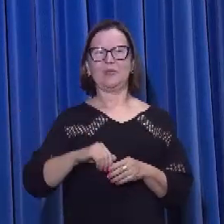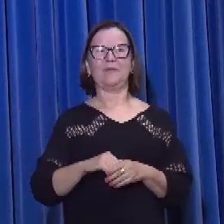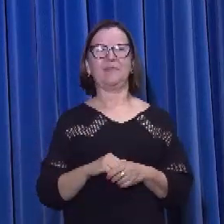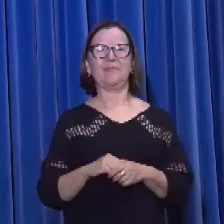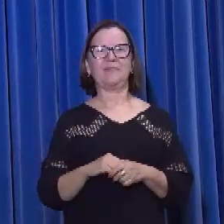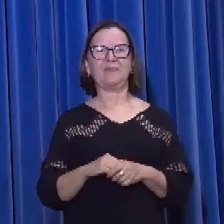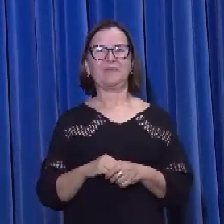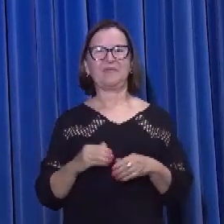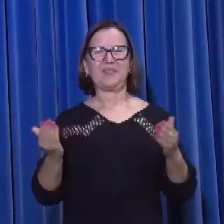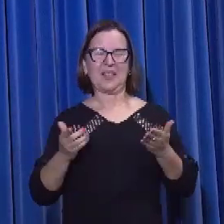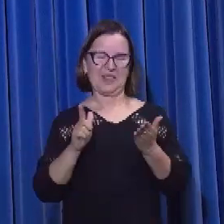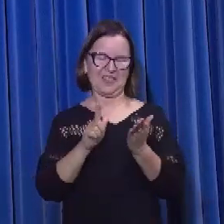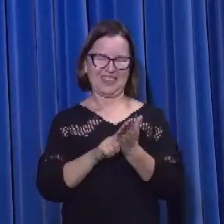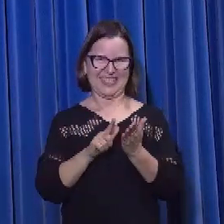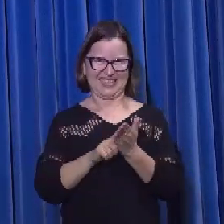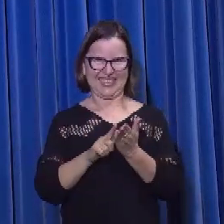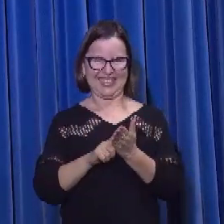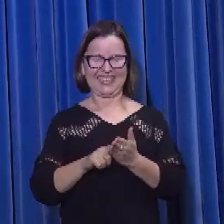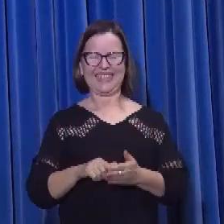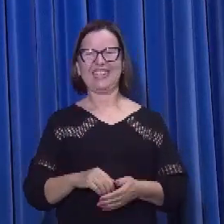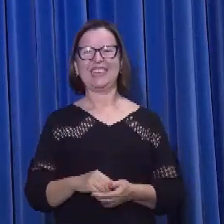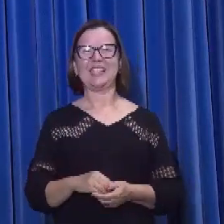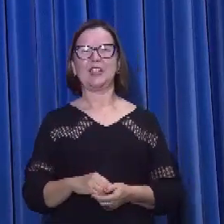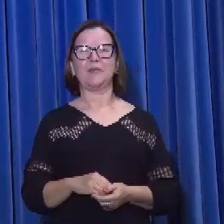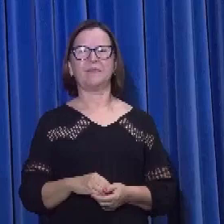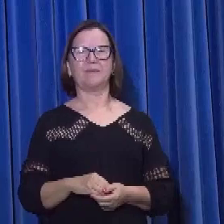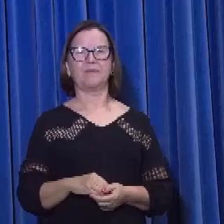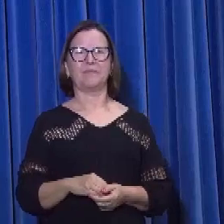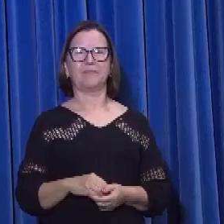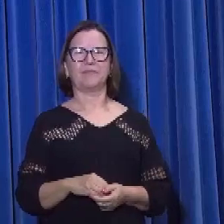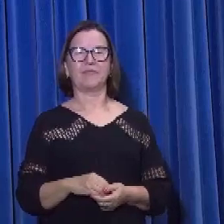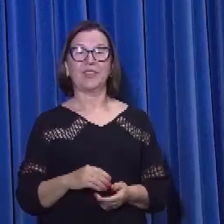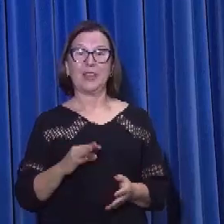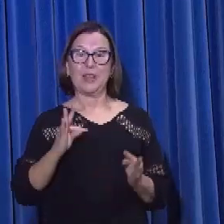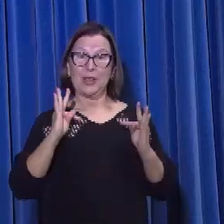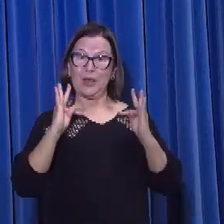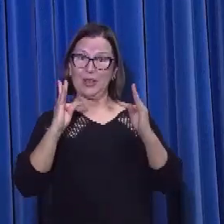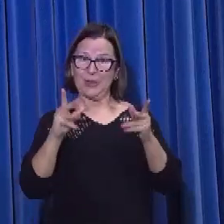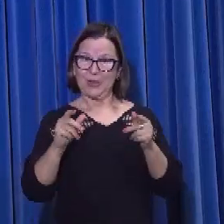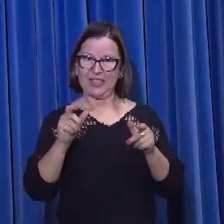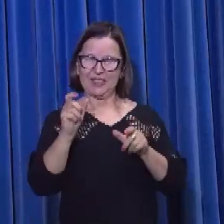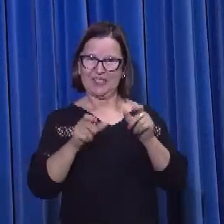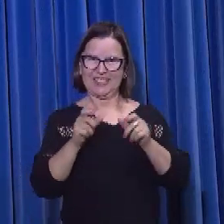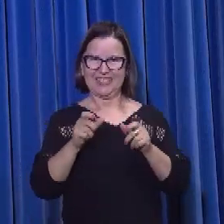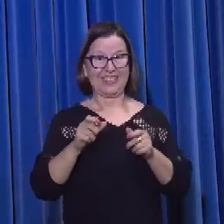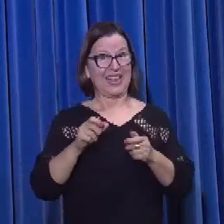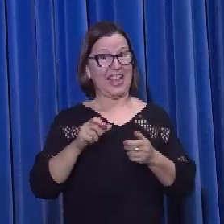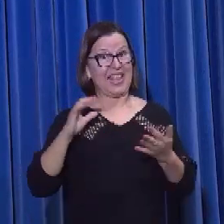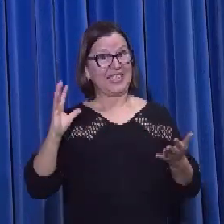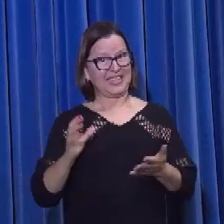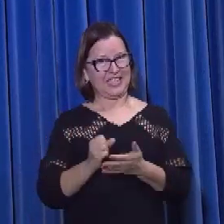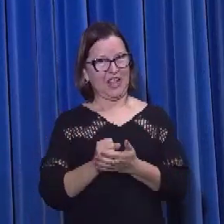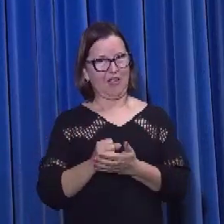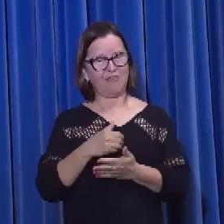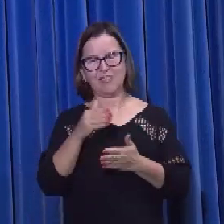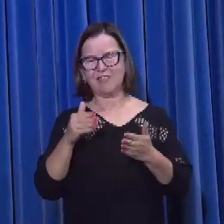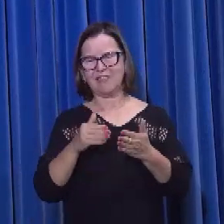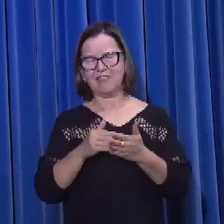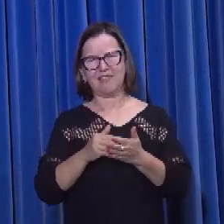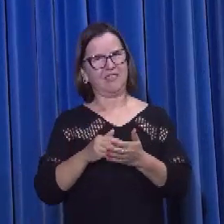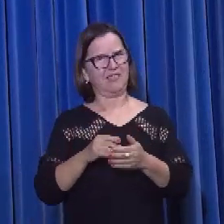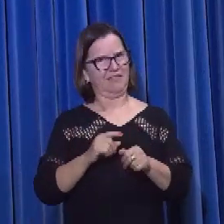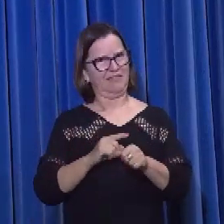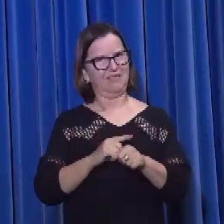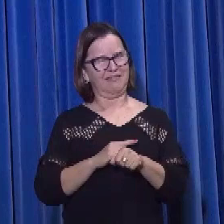Vamos para o boletim então, aqui. Agora o pastor falou o texto. Todos os salvos de todos os tempos foram atraídos